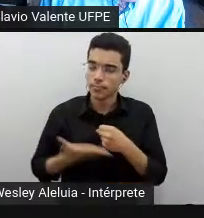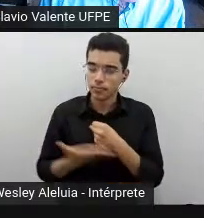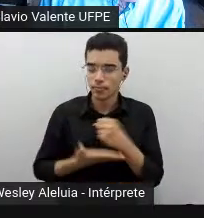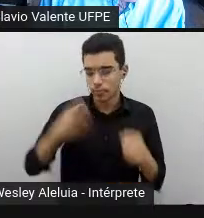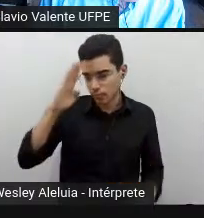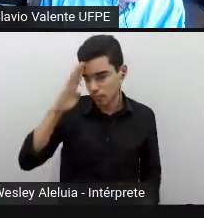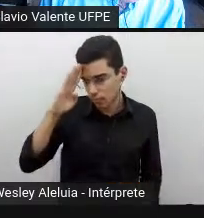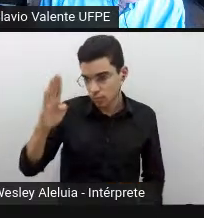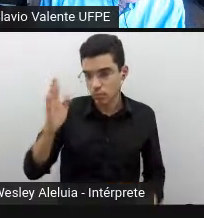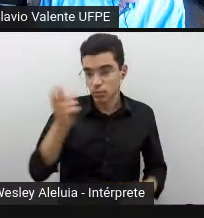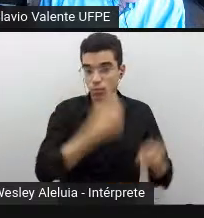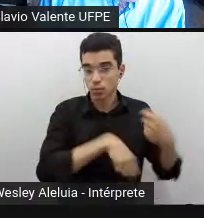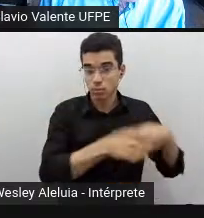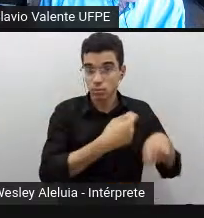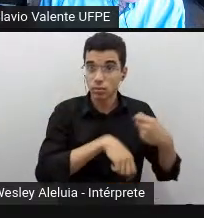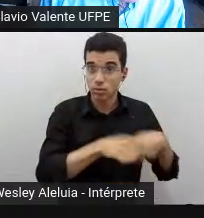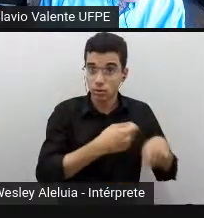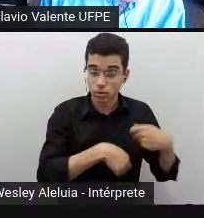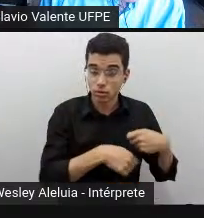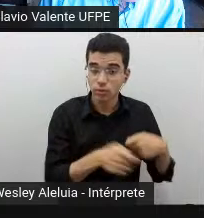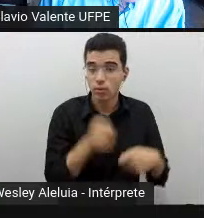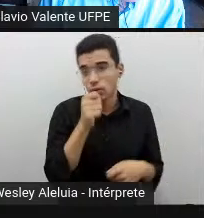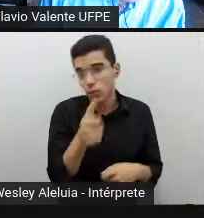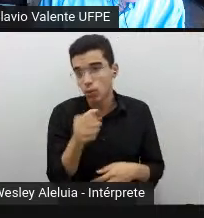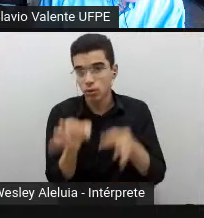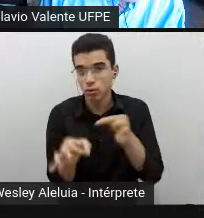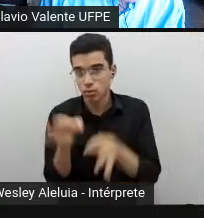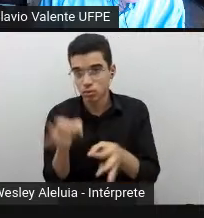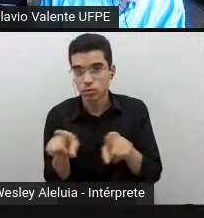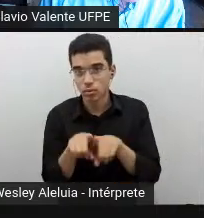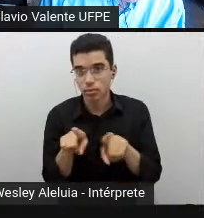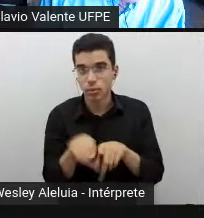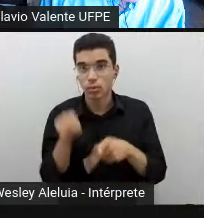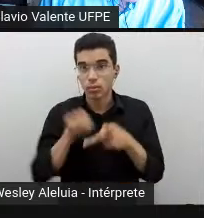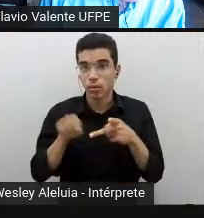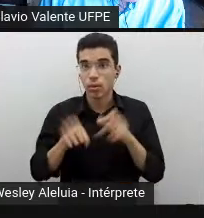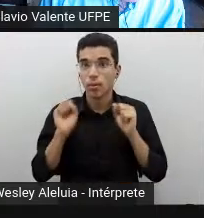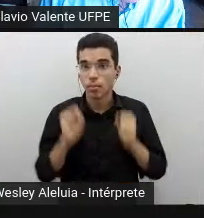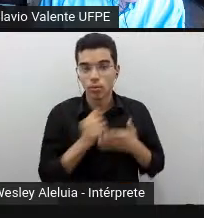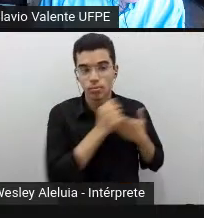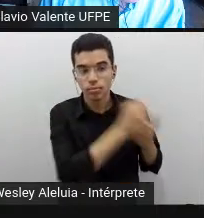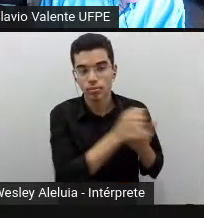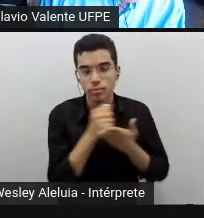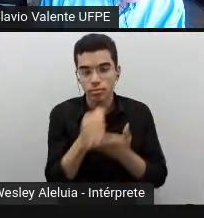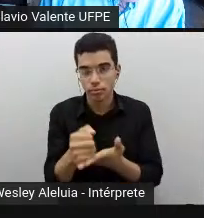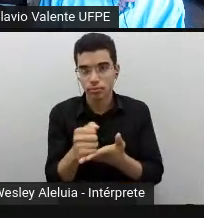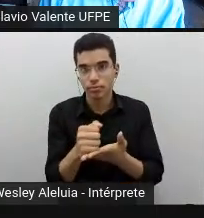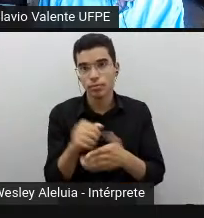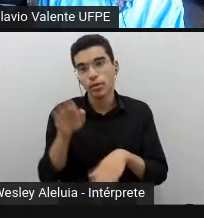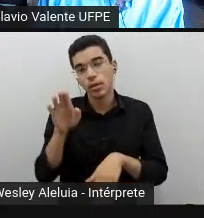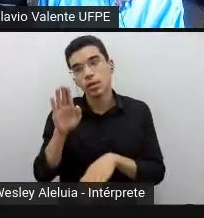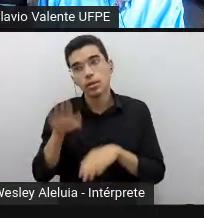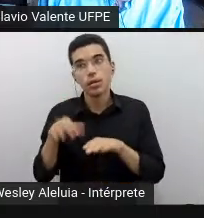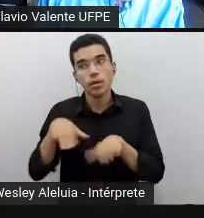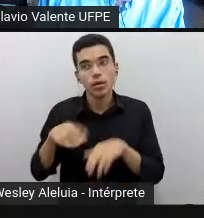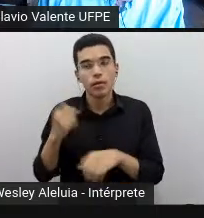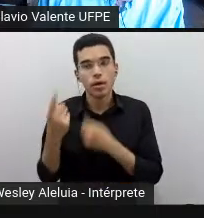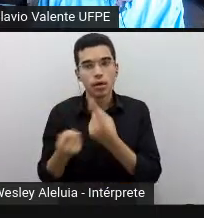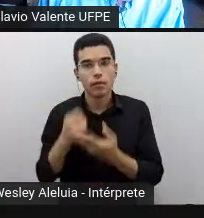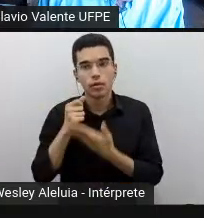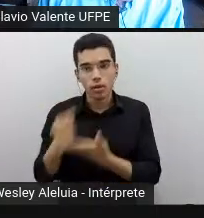especialmente no administrativo e no quase judicial. Pode ajudar nos dois e também, eventualmente, no judicial. O próximo.